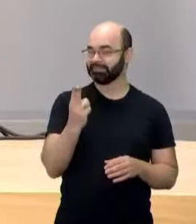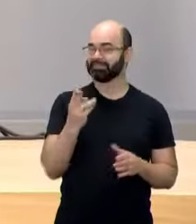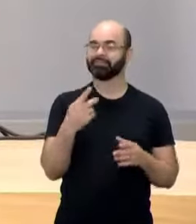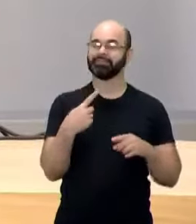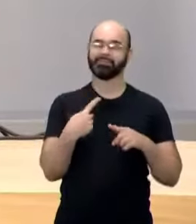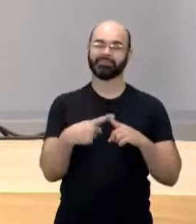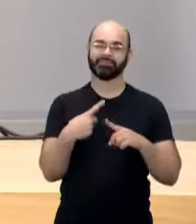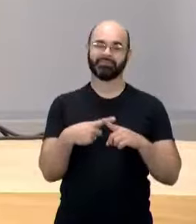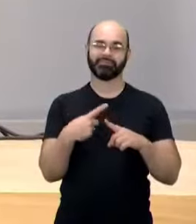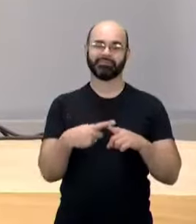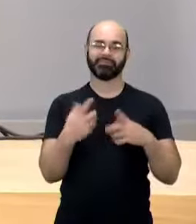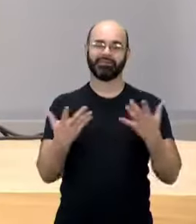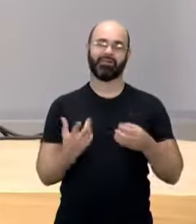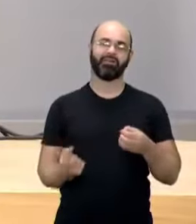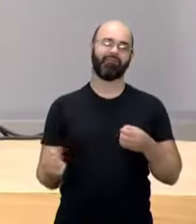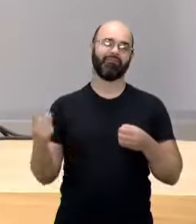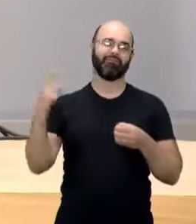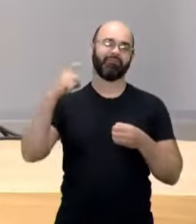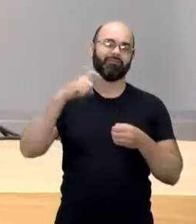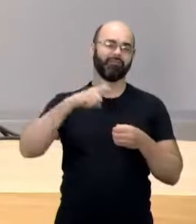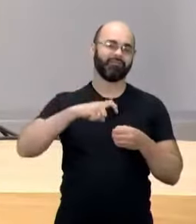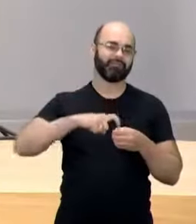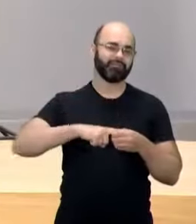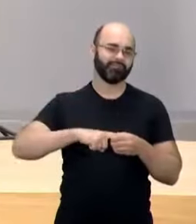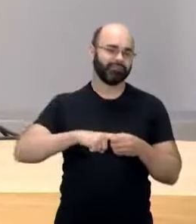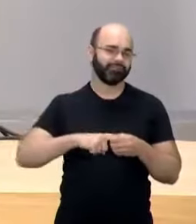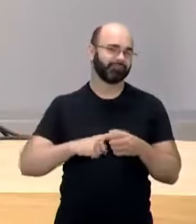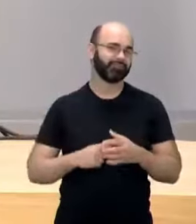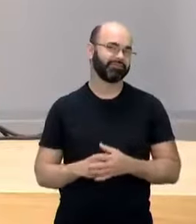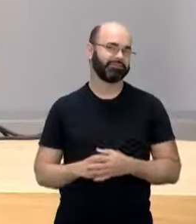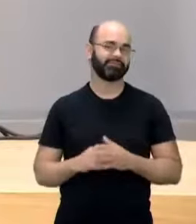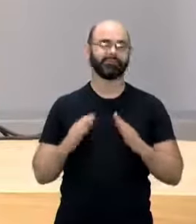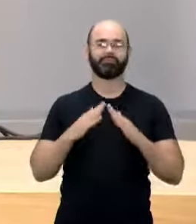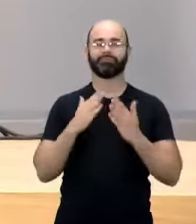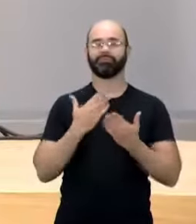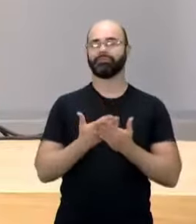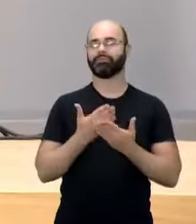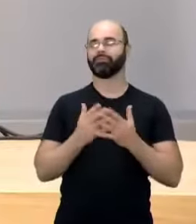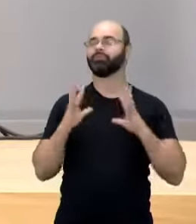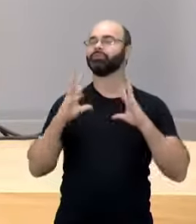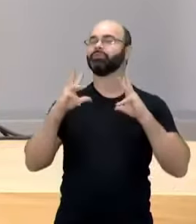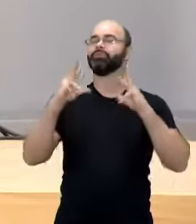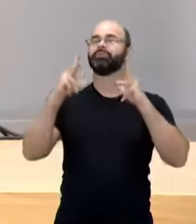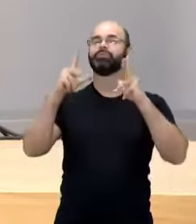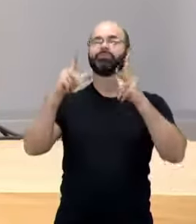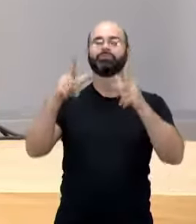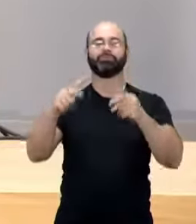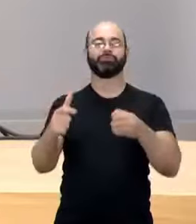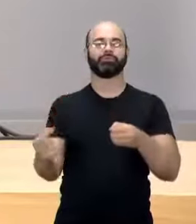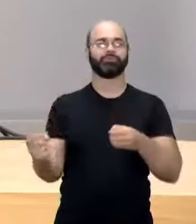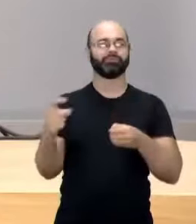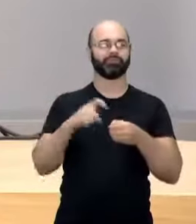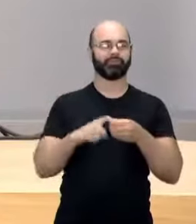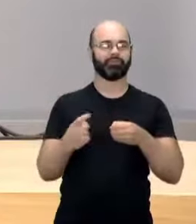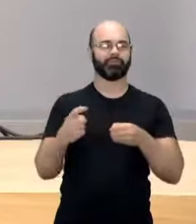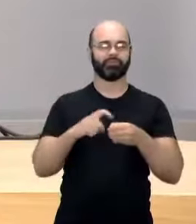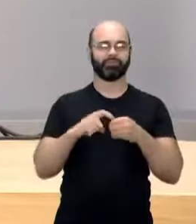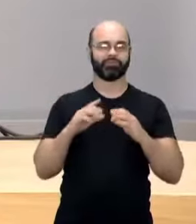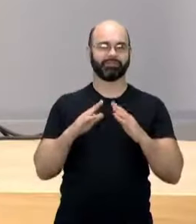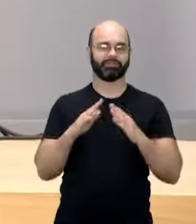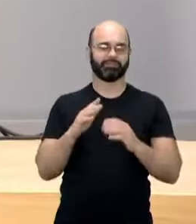retorno, né, hoje acontecendo em todas as nossas escolas, praticamente de todos os nossos